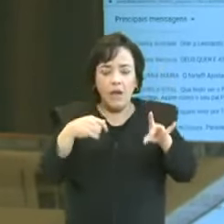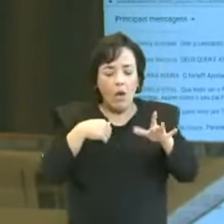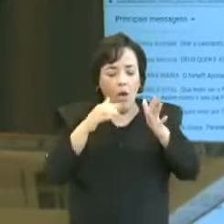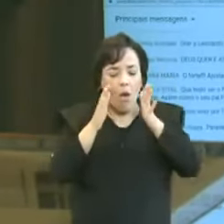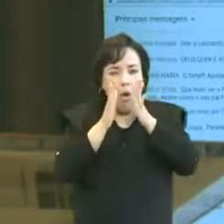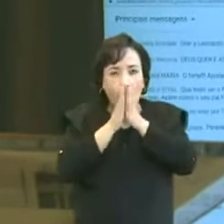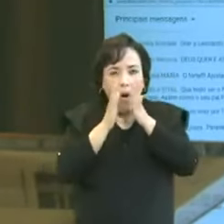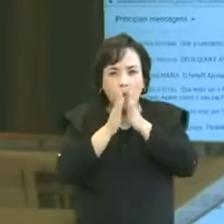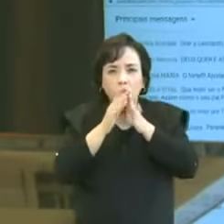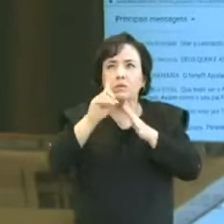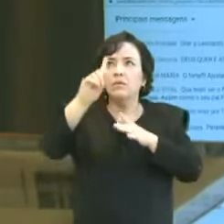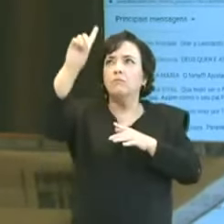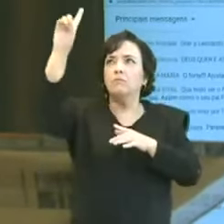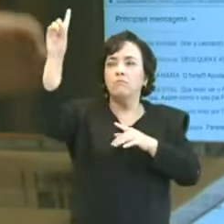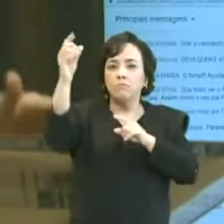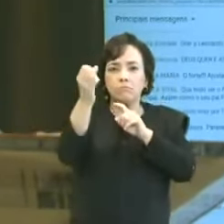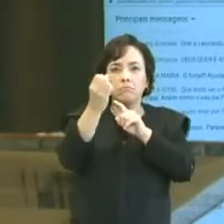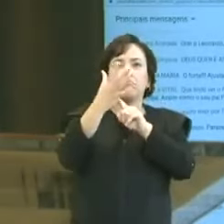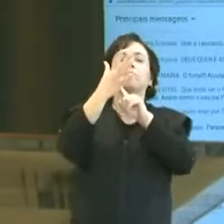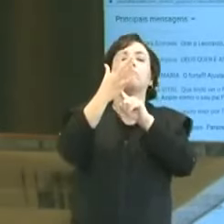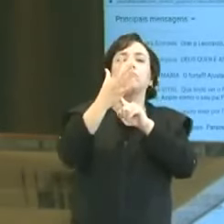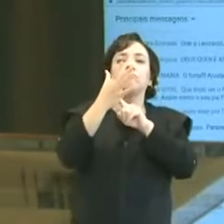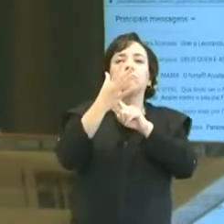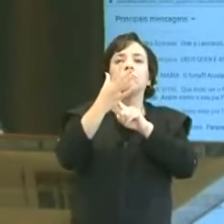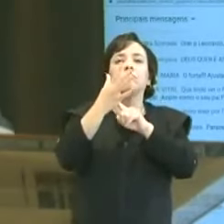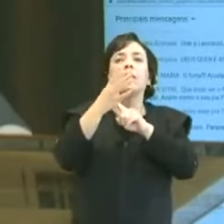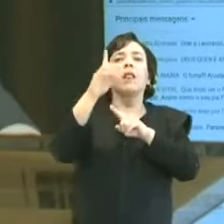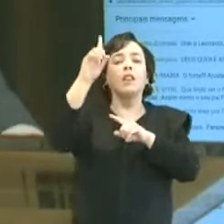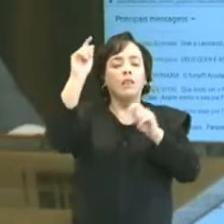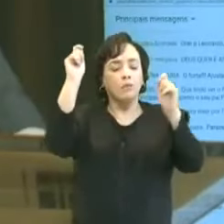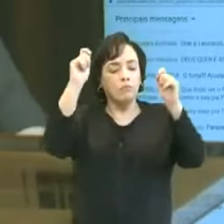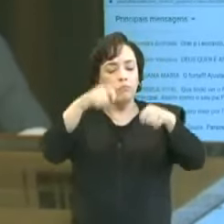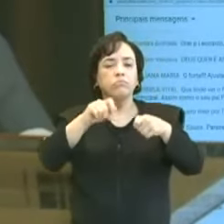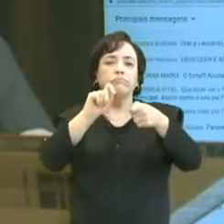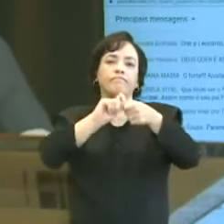se manifestava, tudo era possível ali.